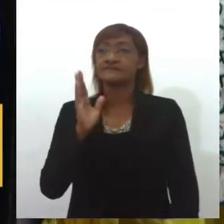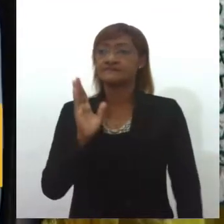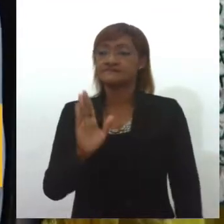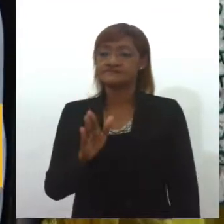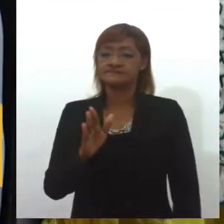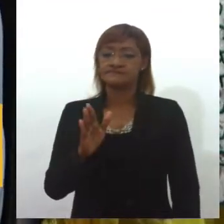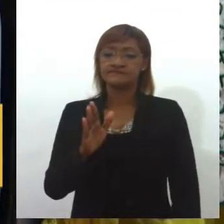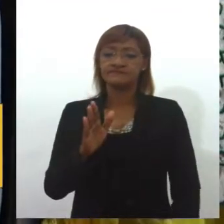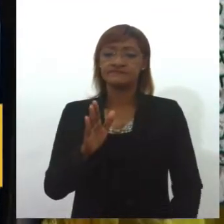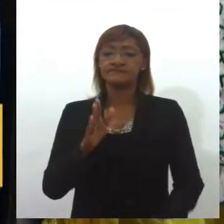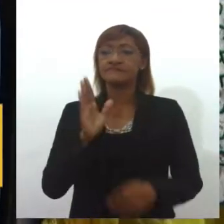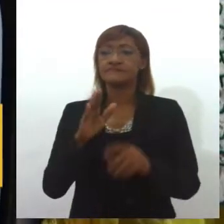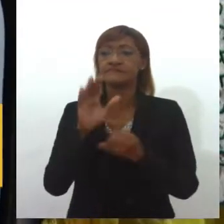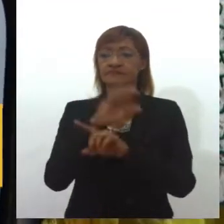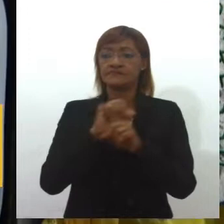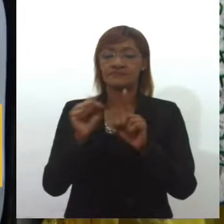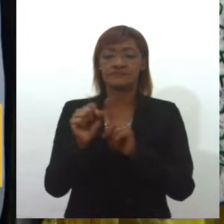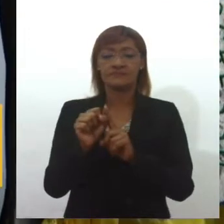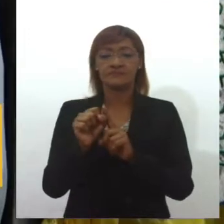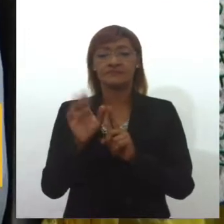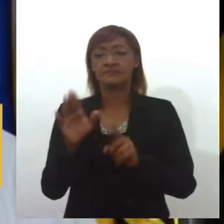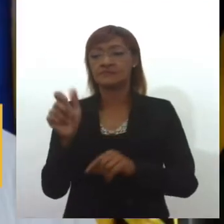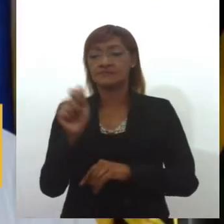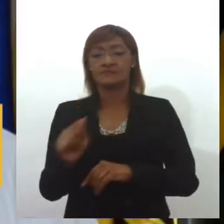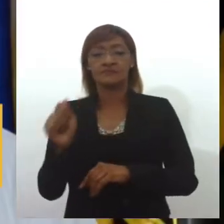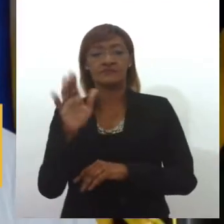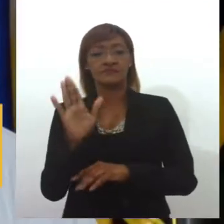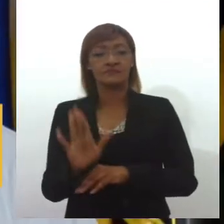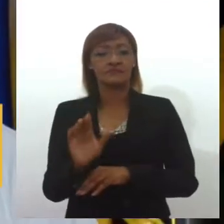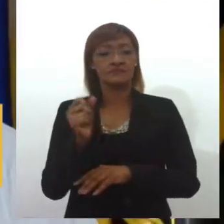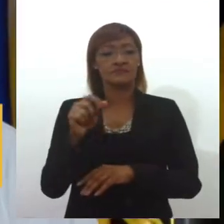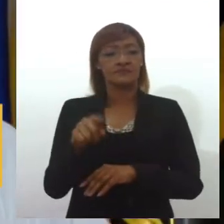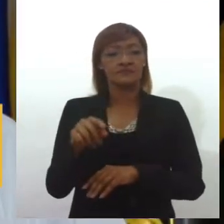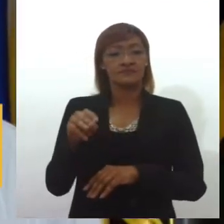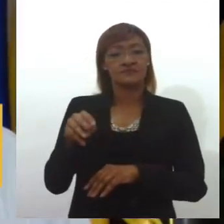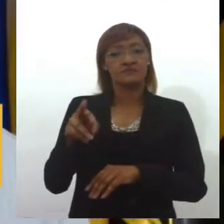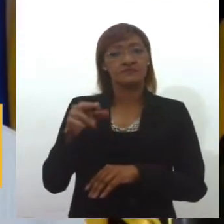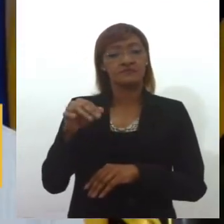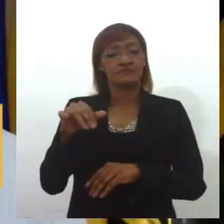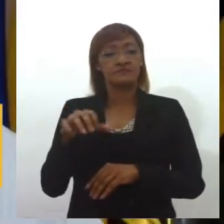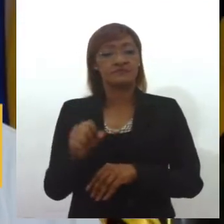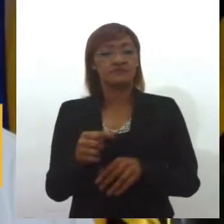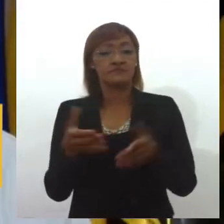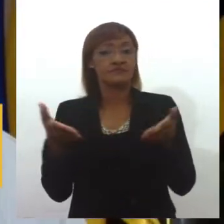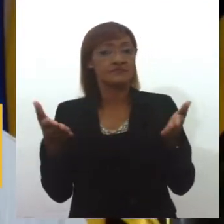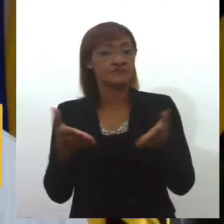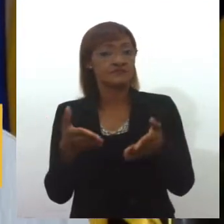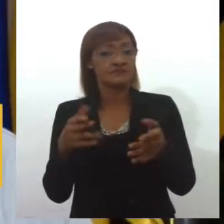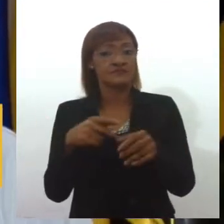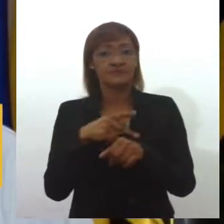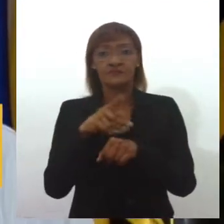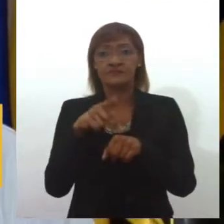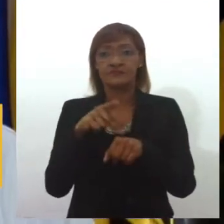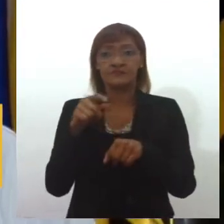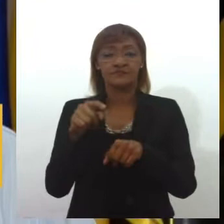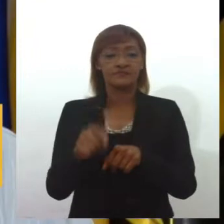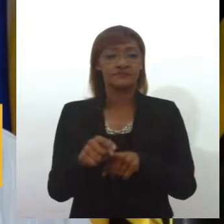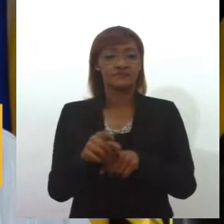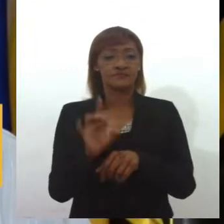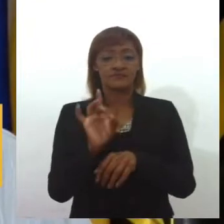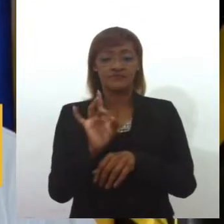da Associação Comercial de Sergipe, a SESI, Marco Pinheiro, o atual momento no país não se restringe a